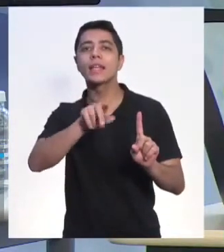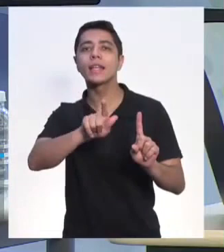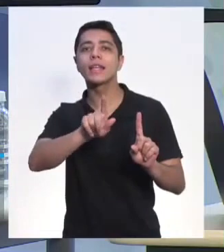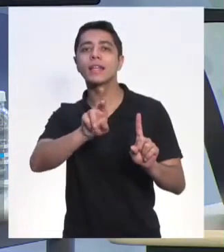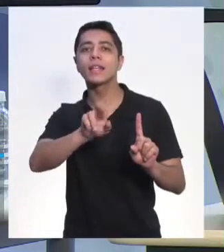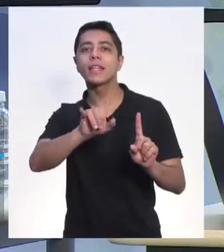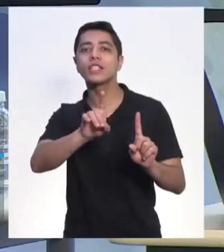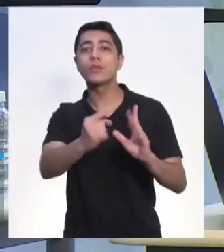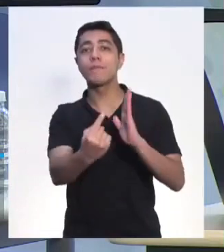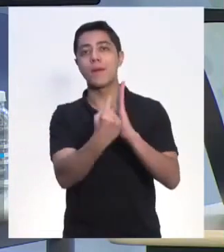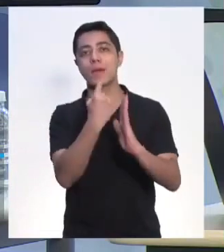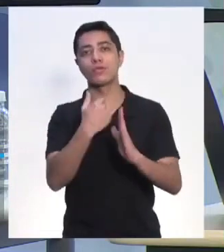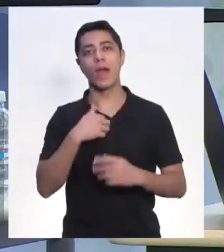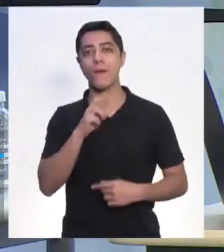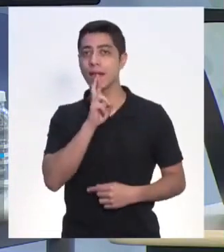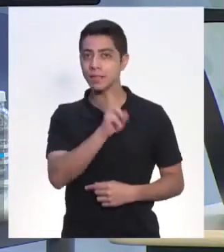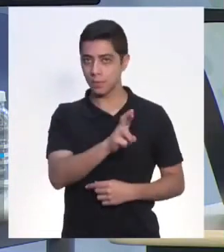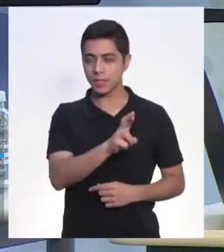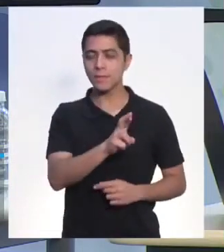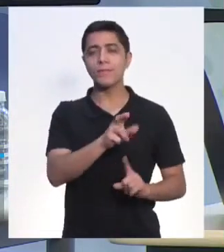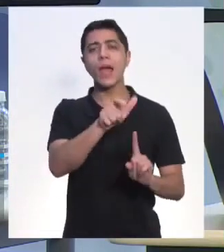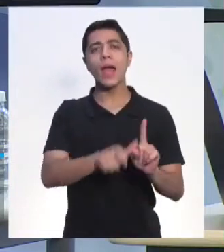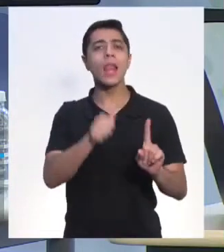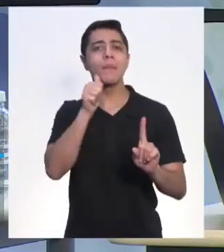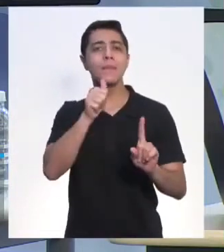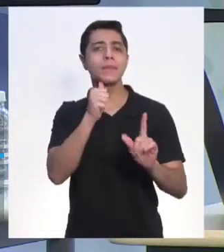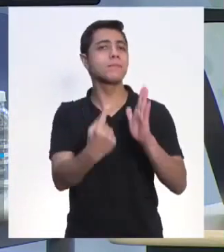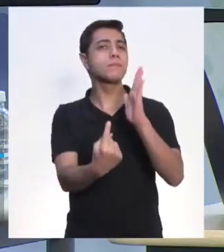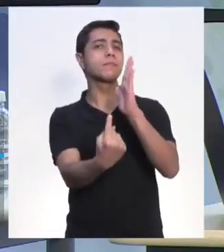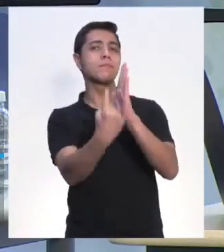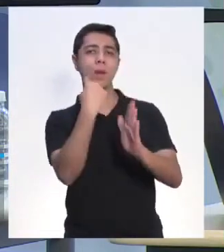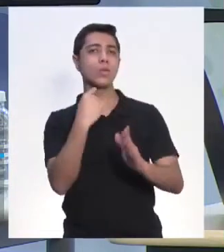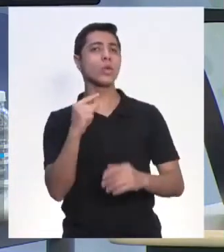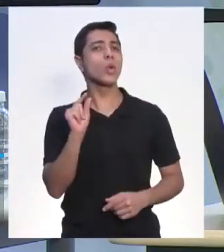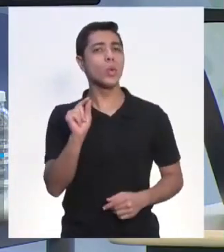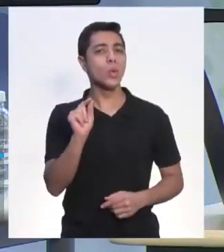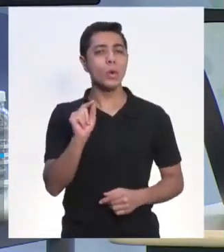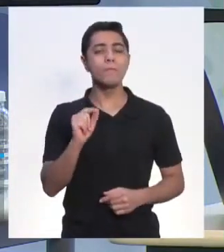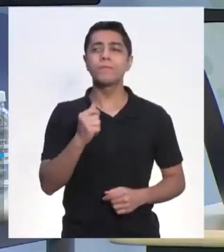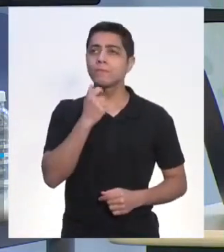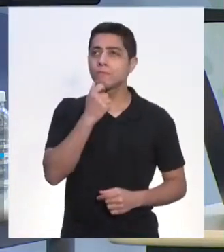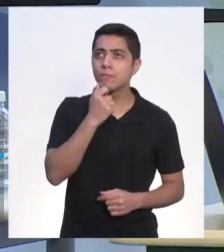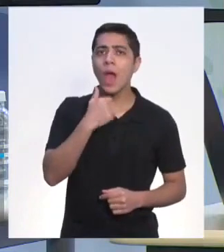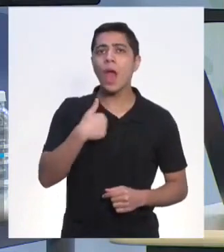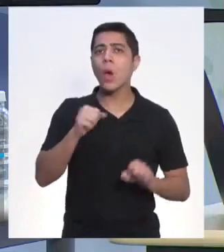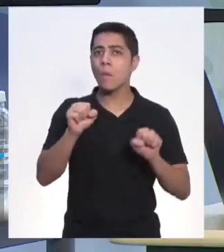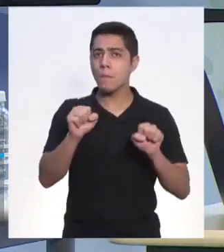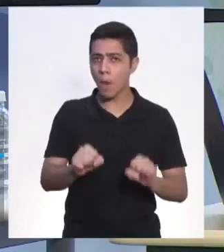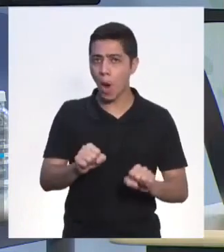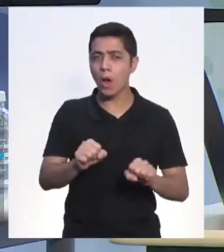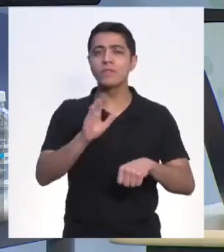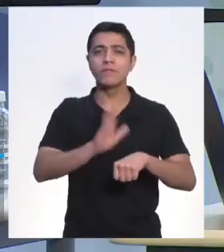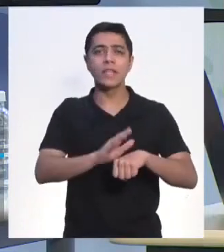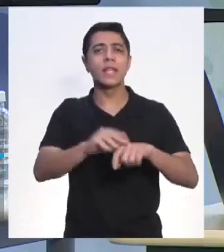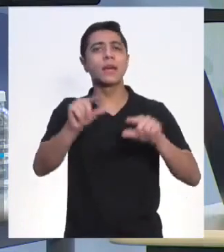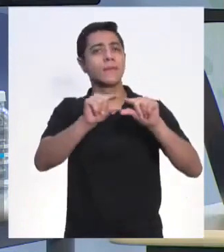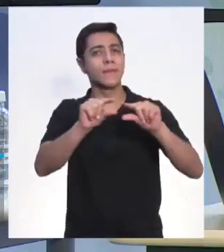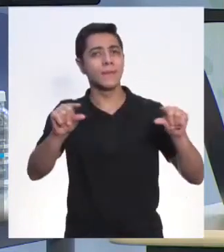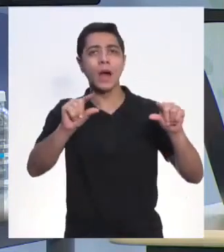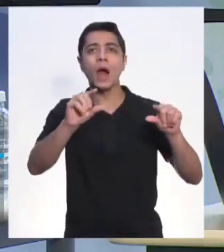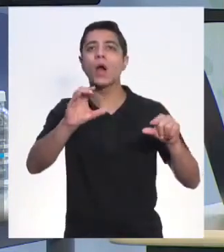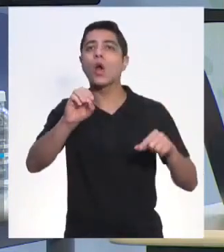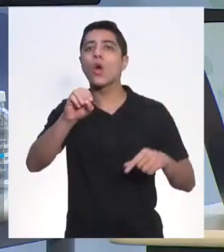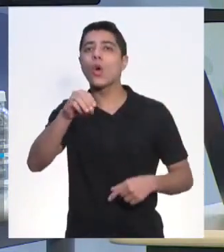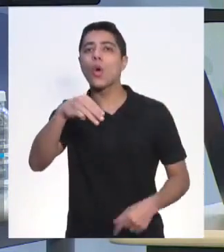lá no chat se você poderia utilizar a expressão, só que lá você colocou da combinação, certo? Aqui,